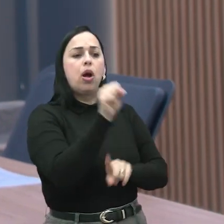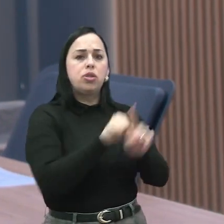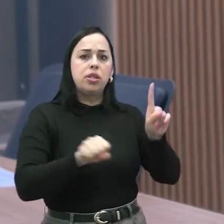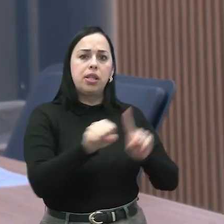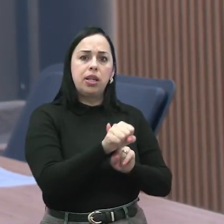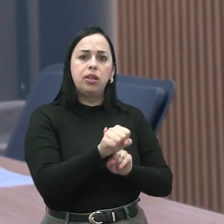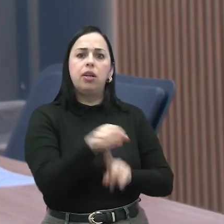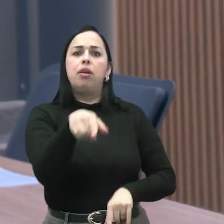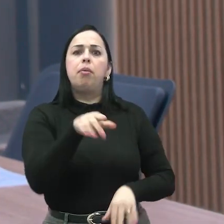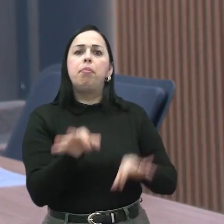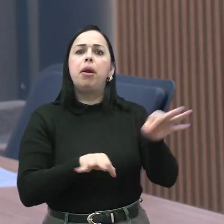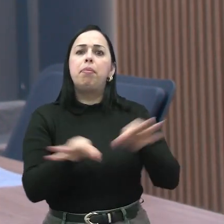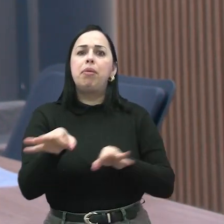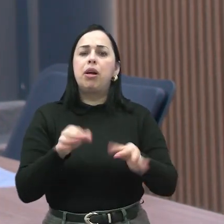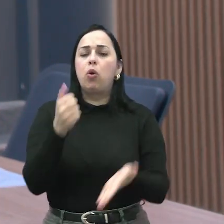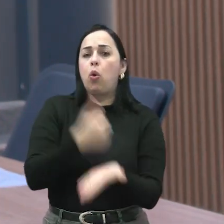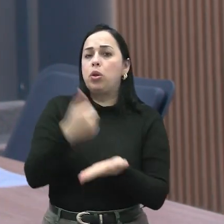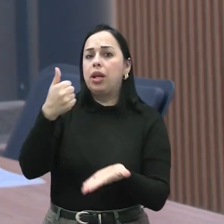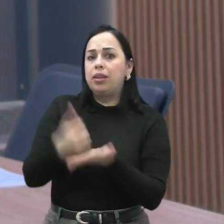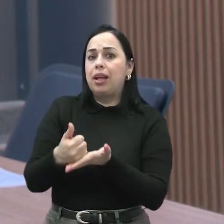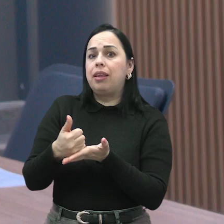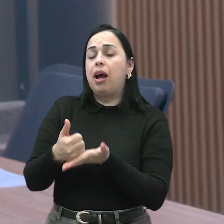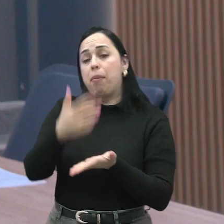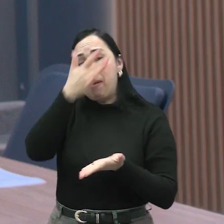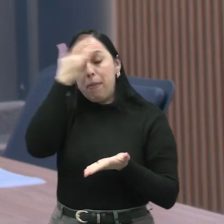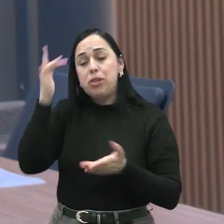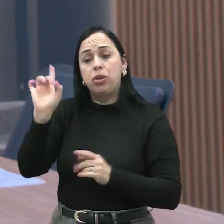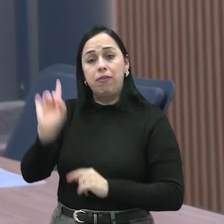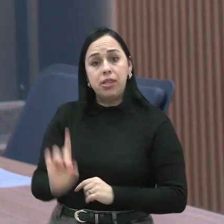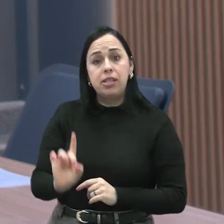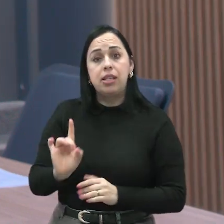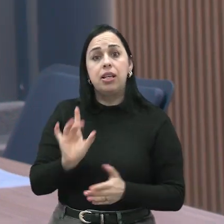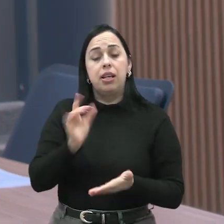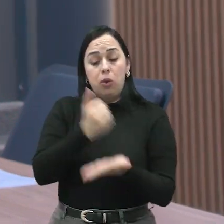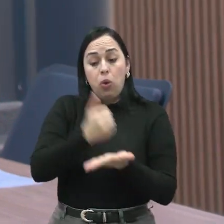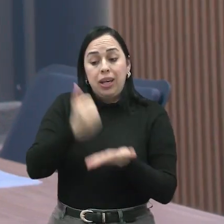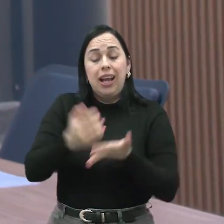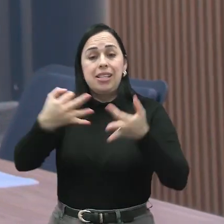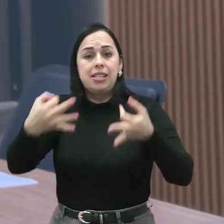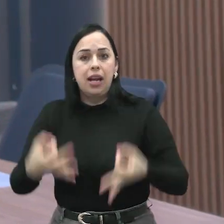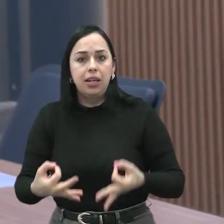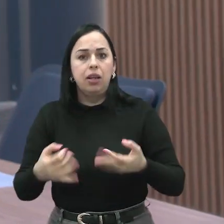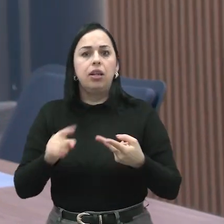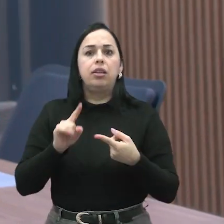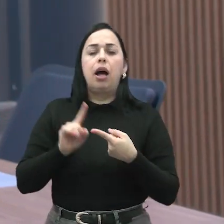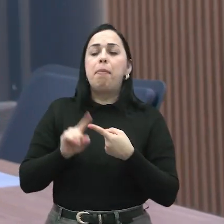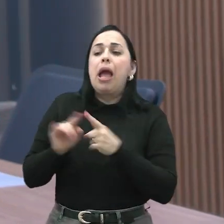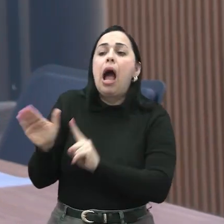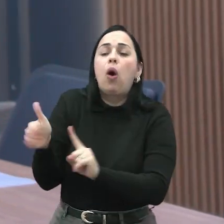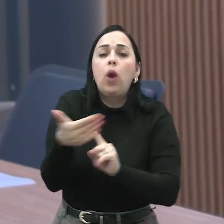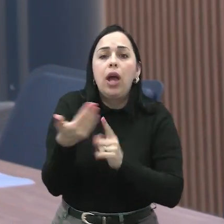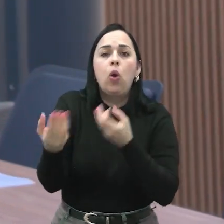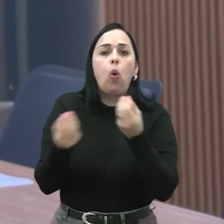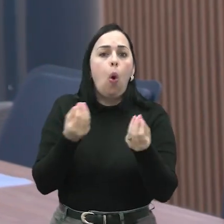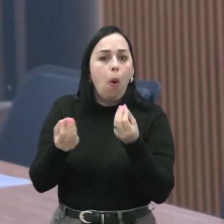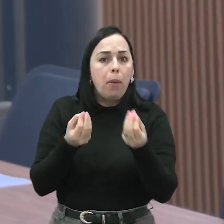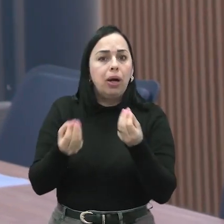né? Como fazer uma contratação correta de um colega e também fazer um bom entendimento ali da sua questão